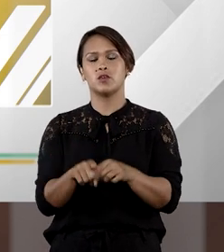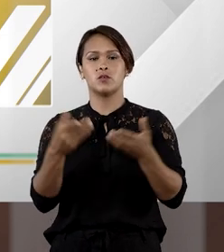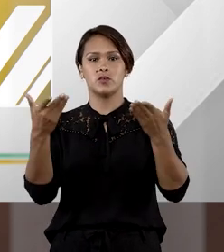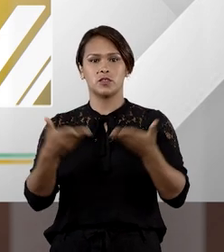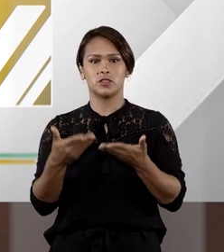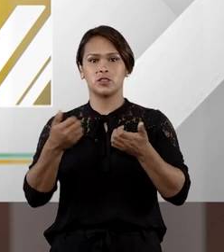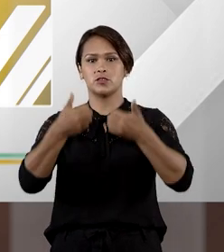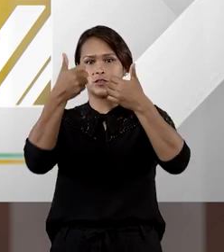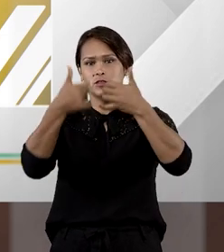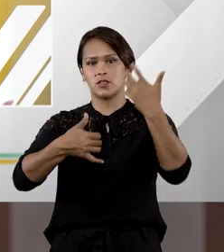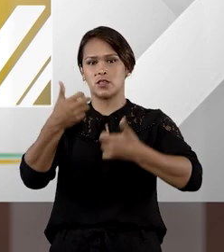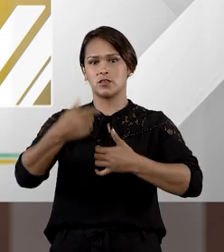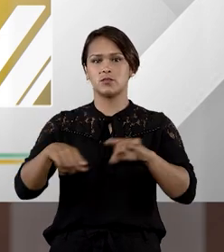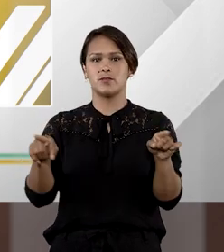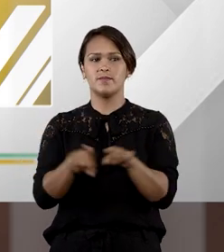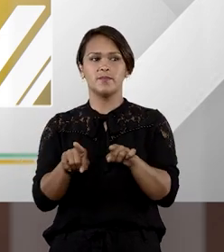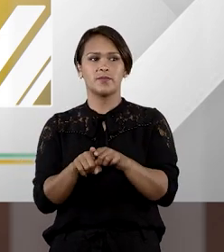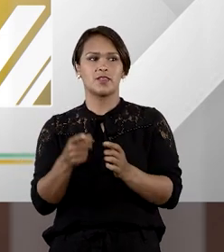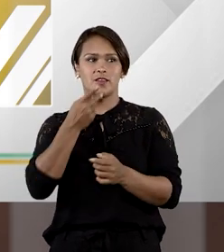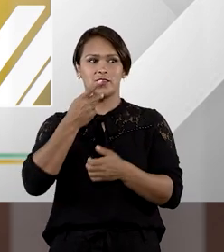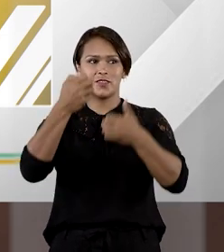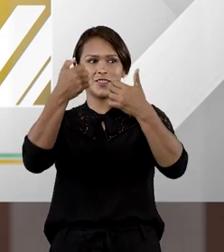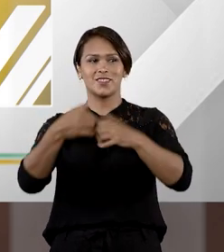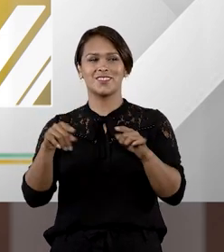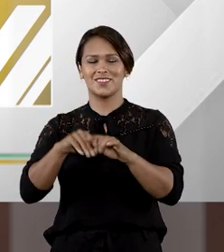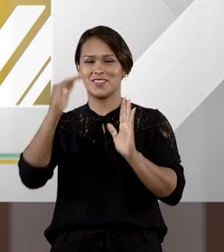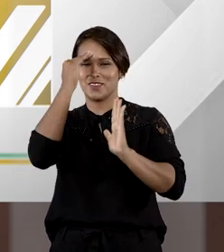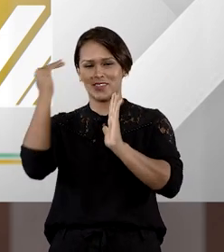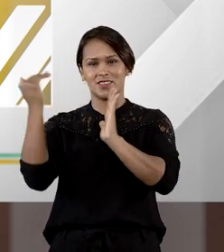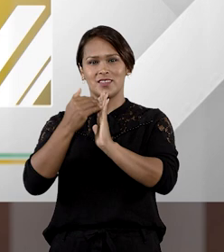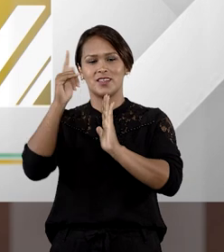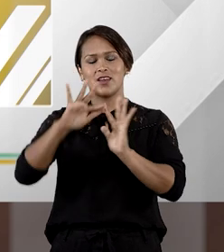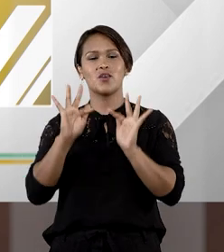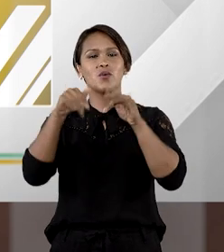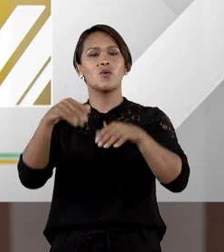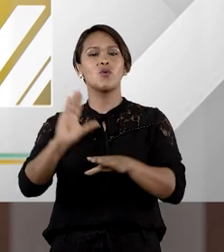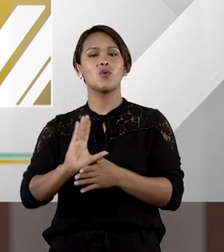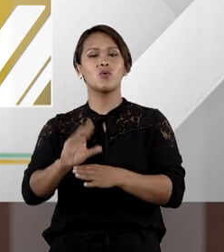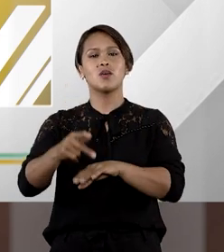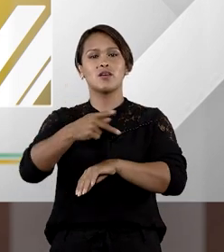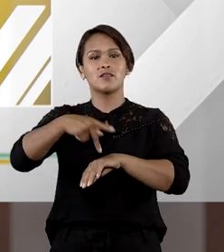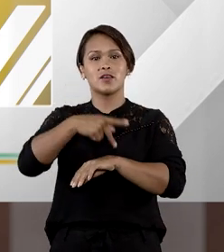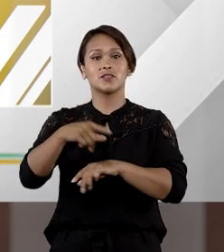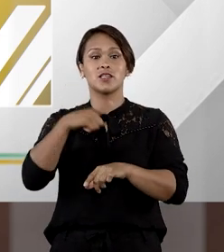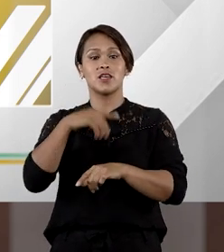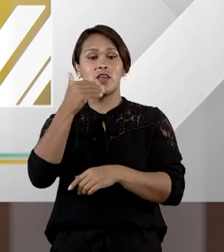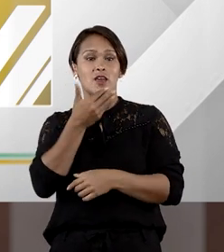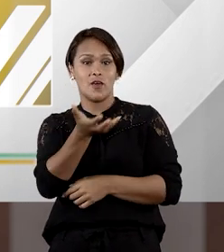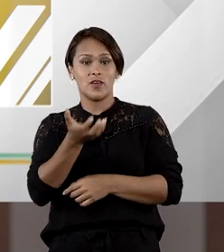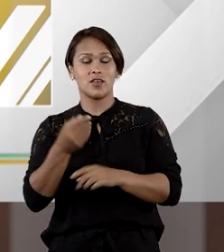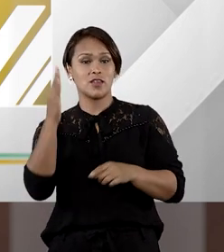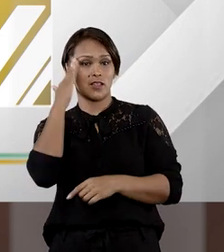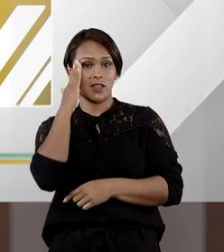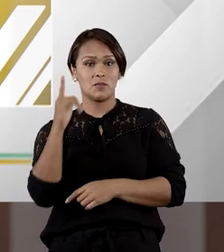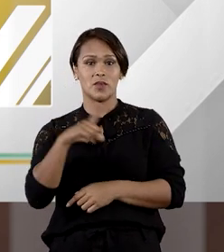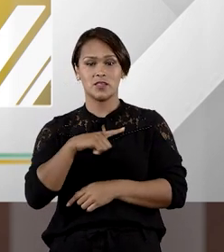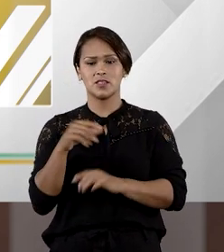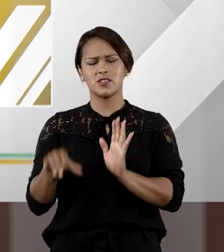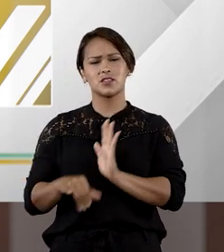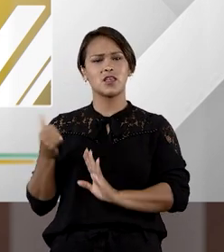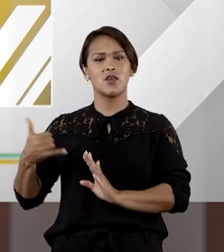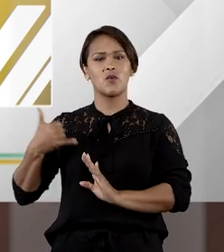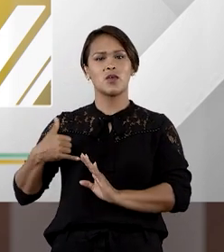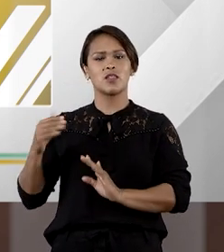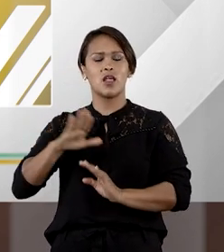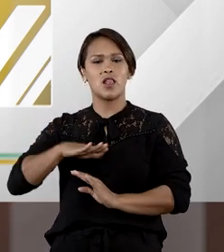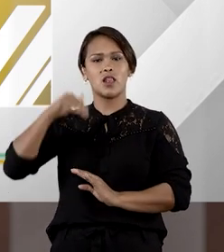gente já citou, vocês citaram aí, a obrigação segue até a conclusão do curso superior. E eu queria saber se também há uma idade limite